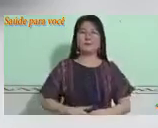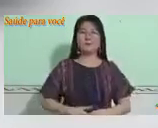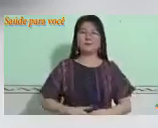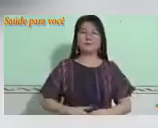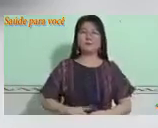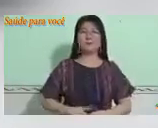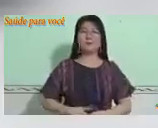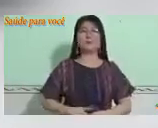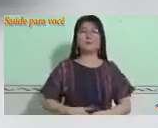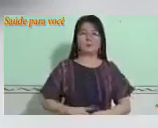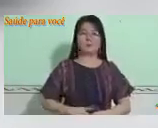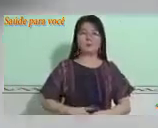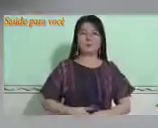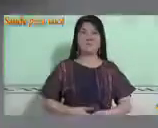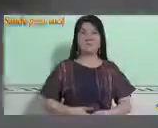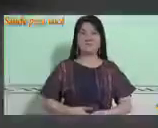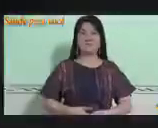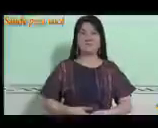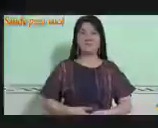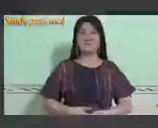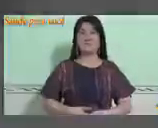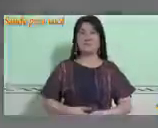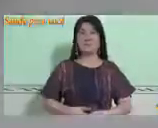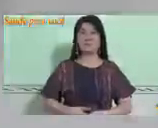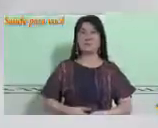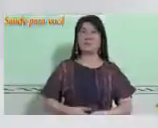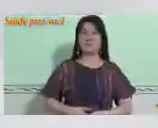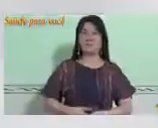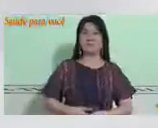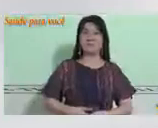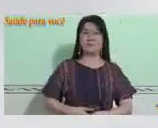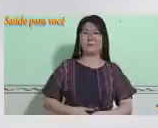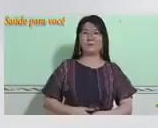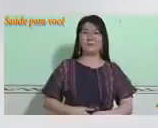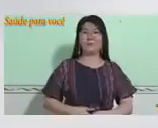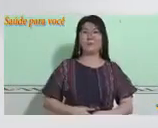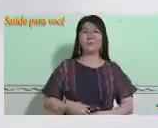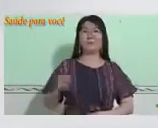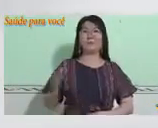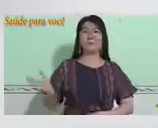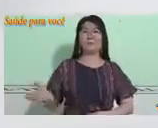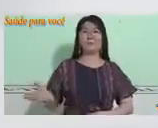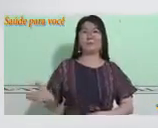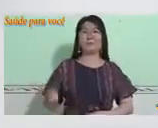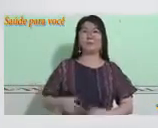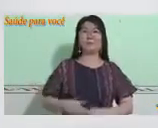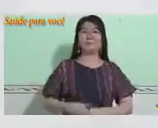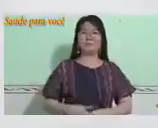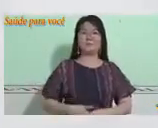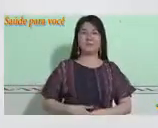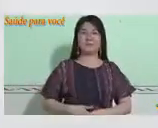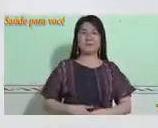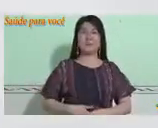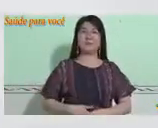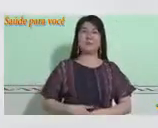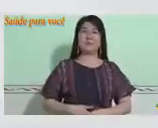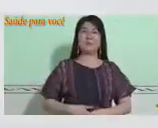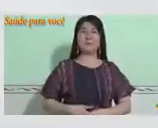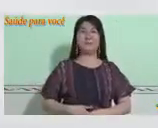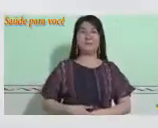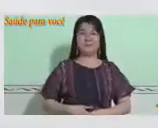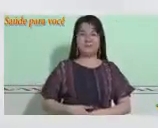É, vírgula, nesses casos, vírgula, é necessário consultar o pediatra para que seja orientado o que deve ser feito. Ponto, quando ir